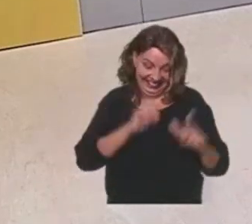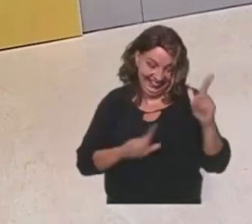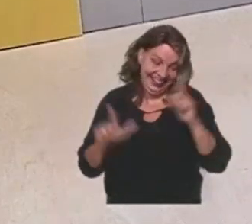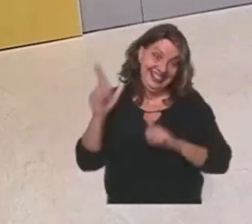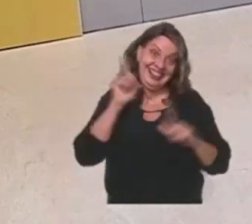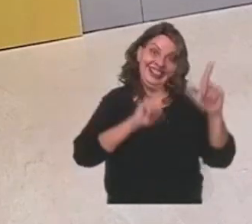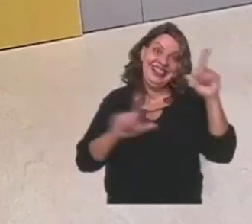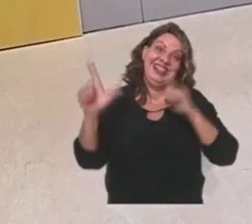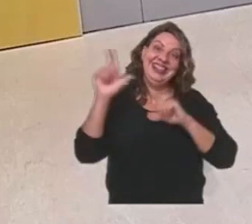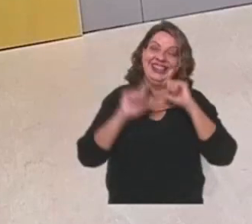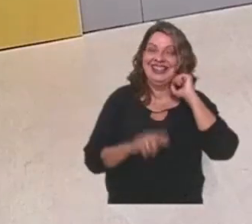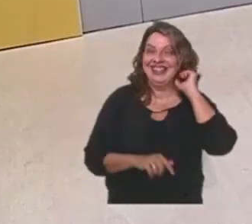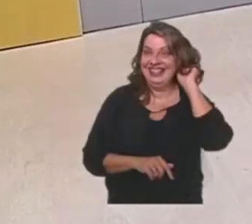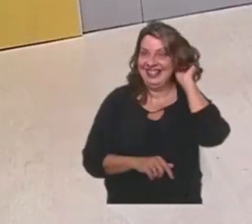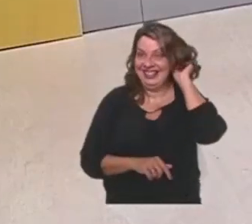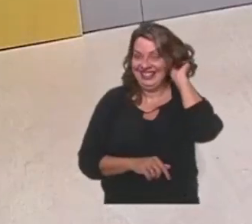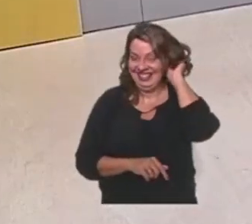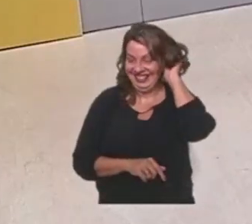decidiu!